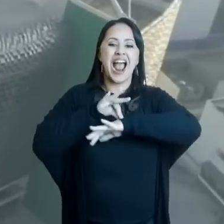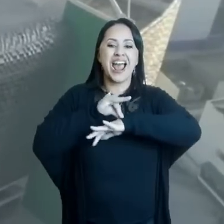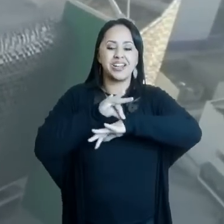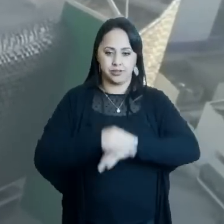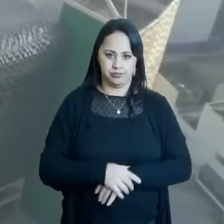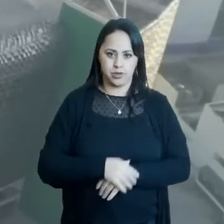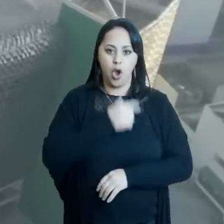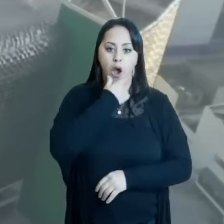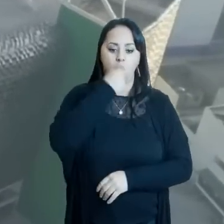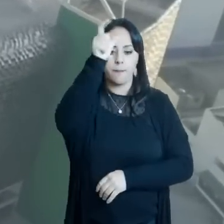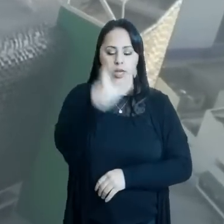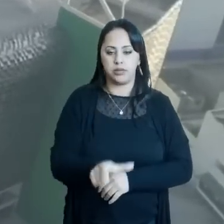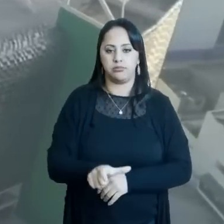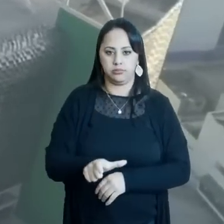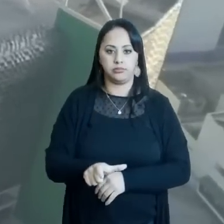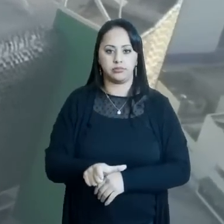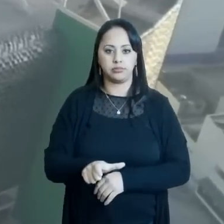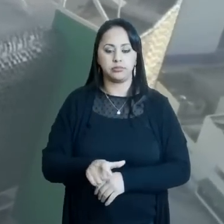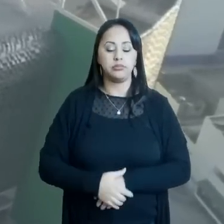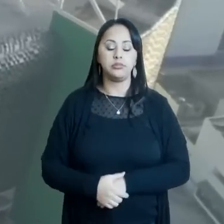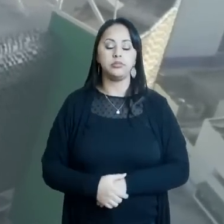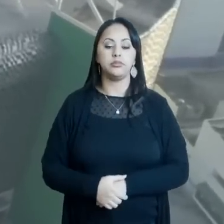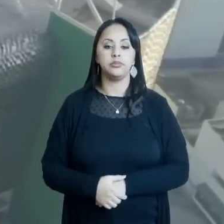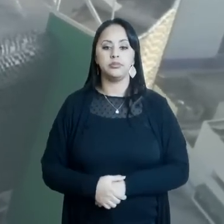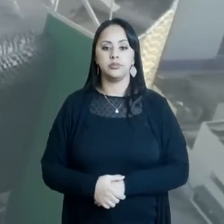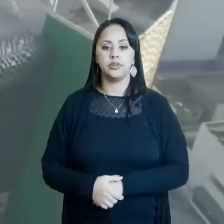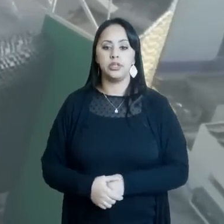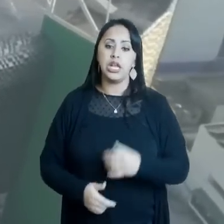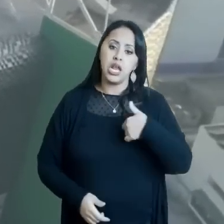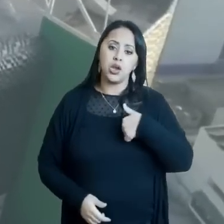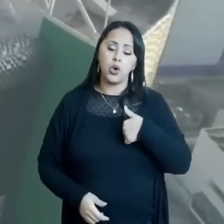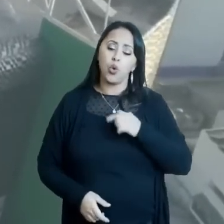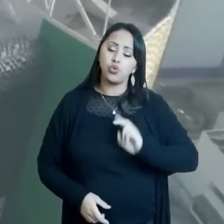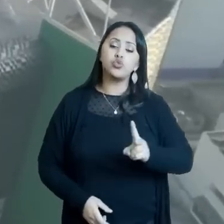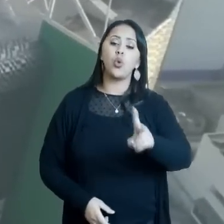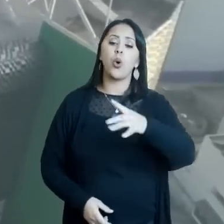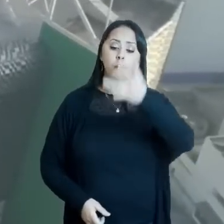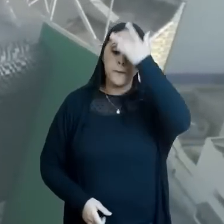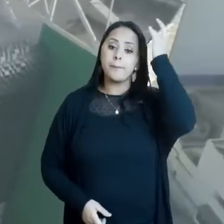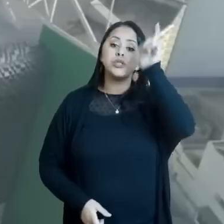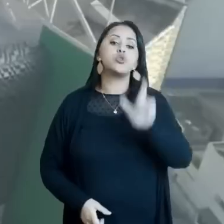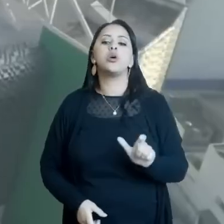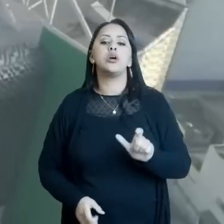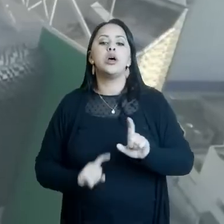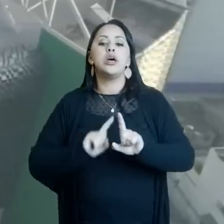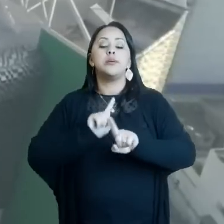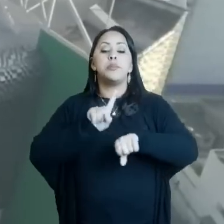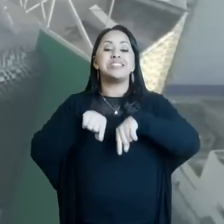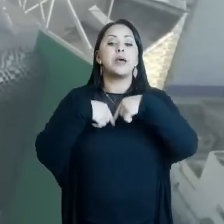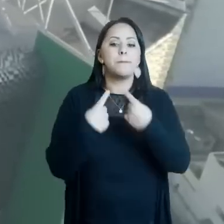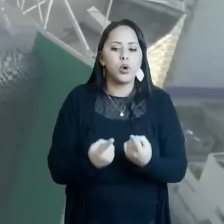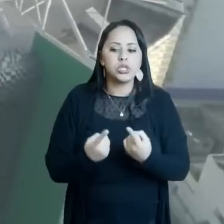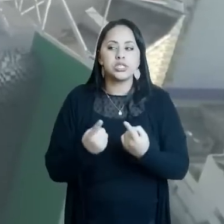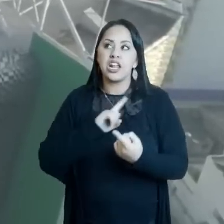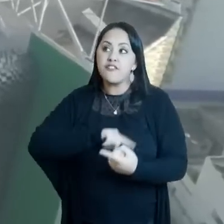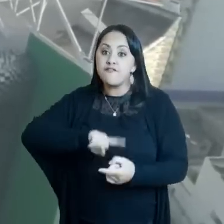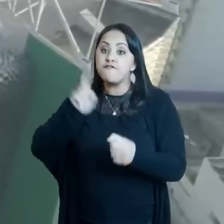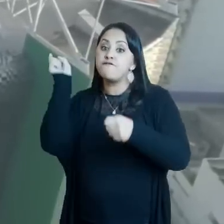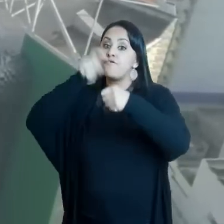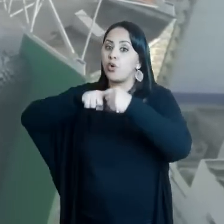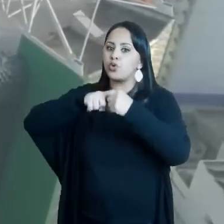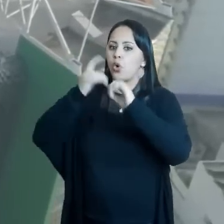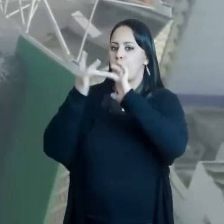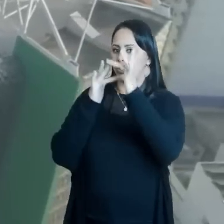em forma de homem, ele virou outra pessoa, tá? Em forma de homem, ele virou outra pessoa. Depois que ele foi, ele falou assim, mas eu vou te mandar o Consolador, eu vou te